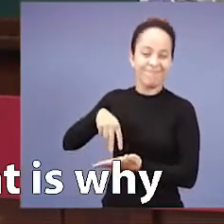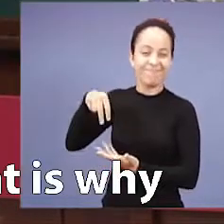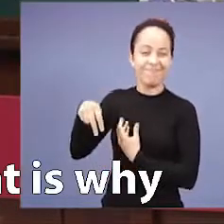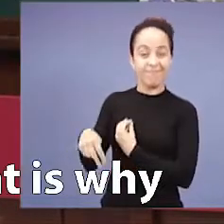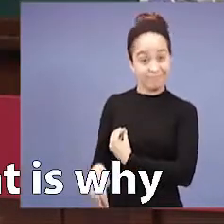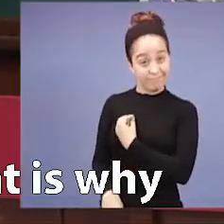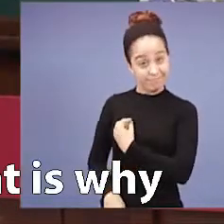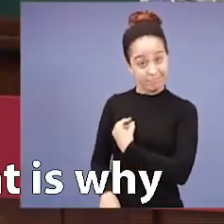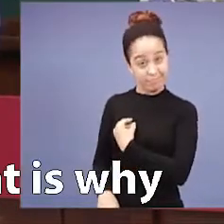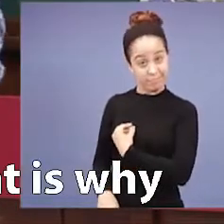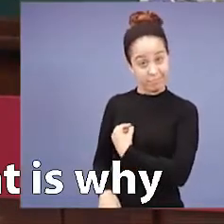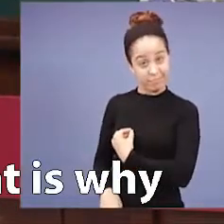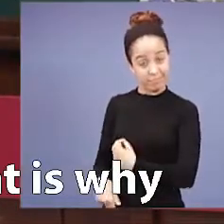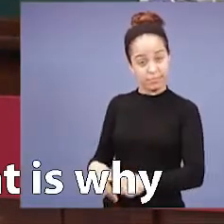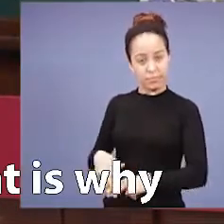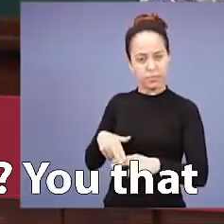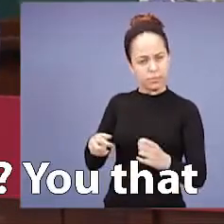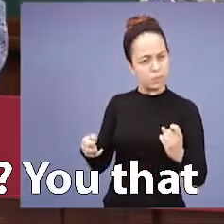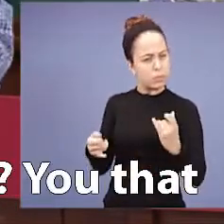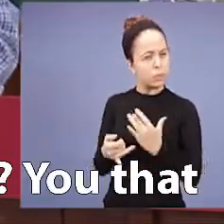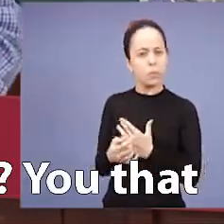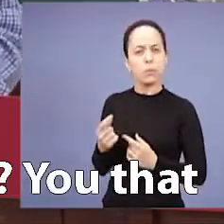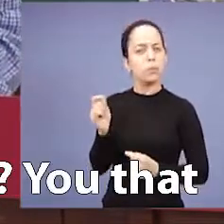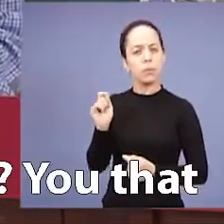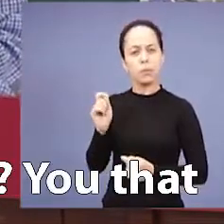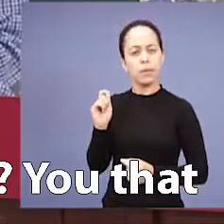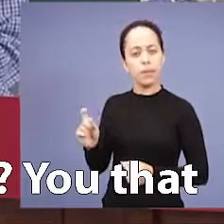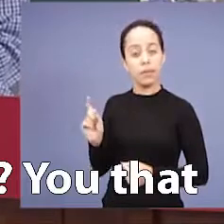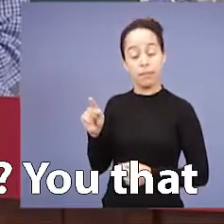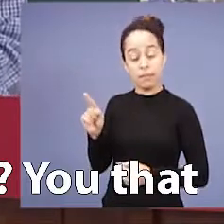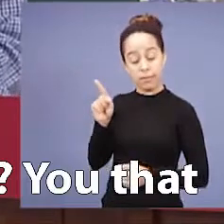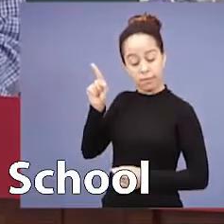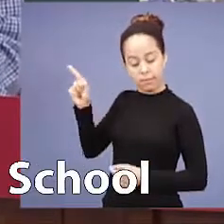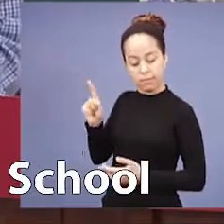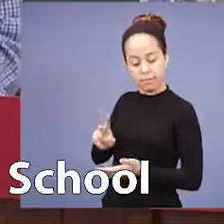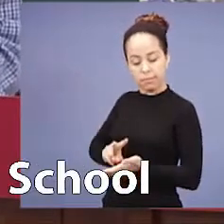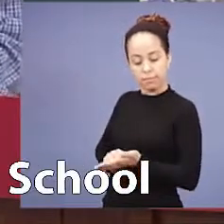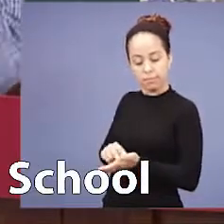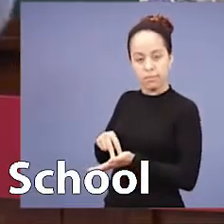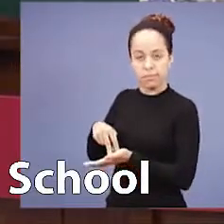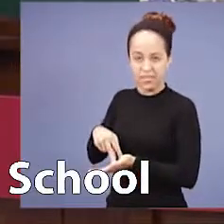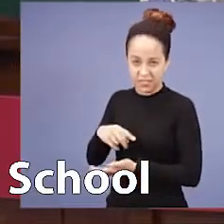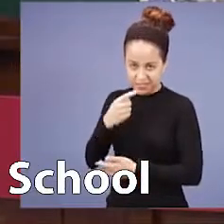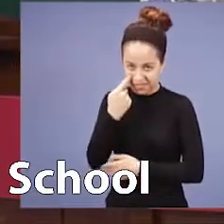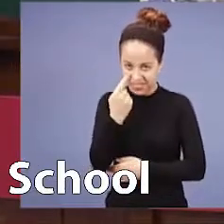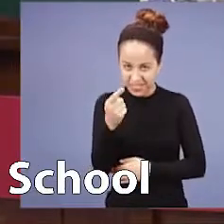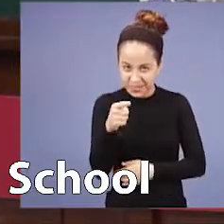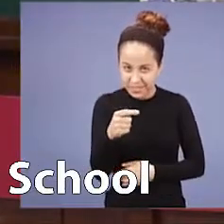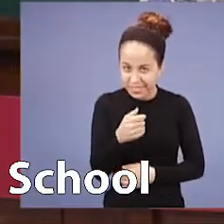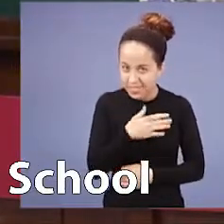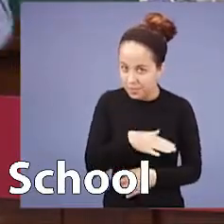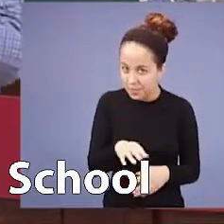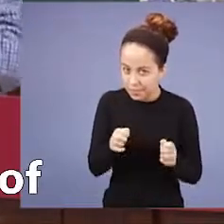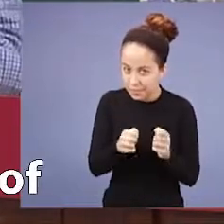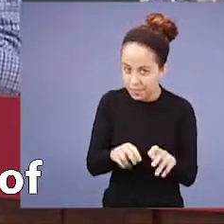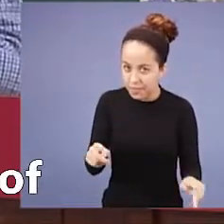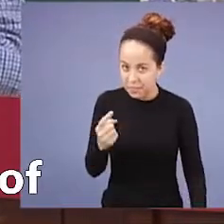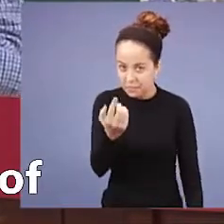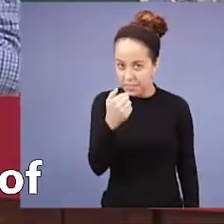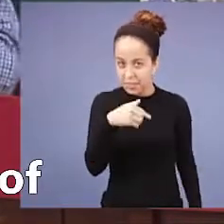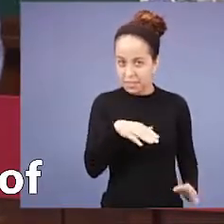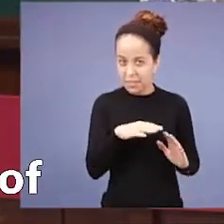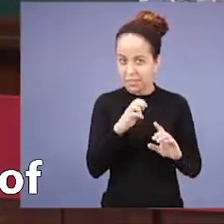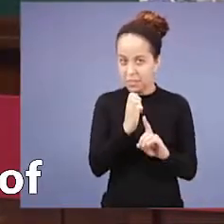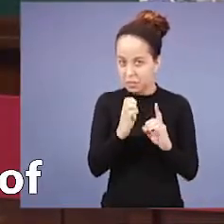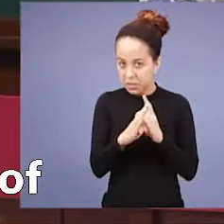agora é a glória na sua ressurreição por isso o livro do apocalipse mil vôos e que não gosta o apocalipse em de escola dominical bichos está